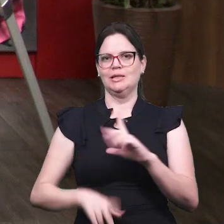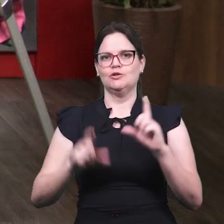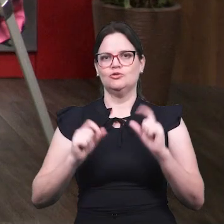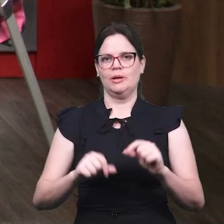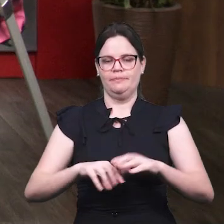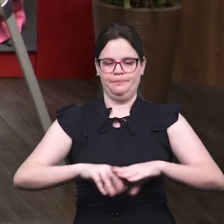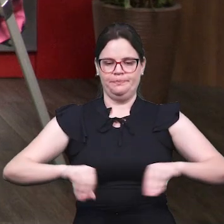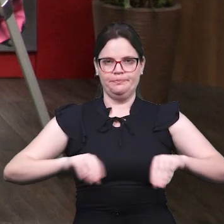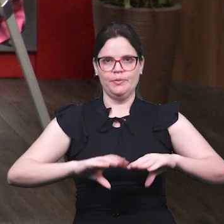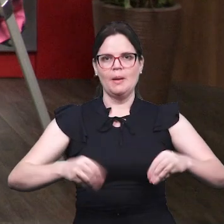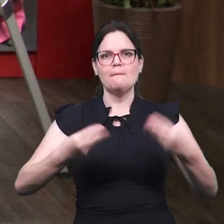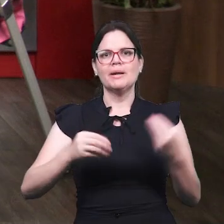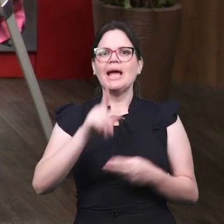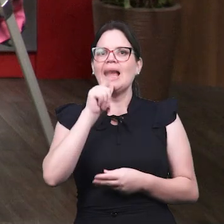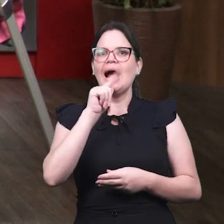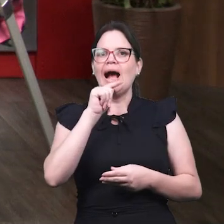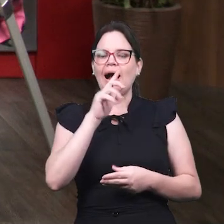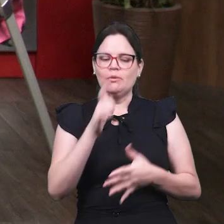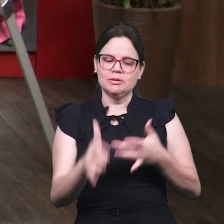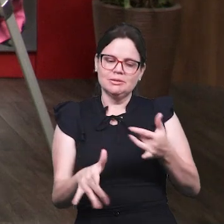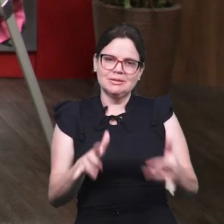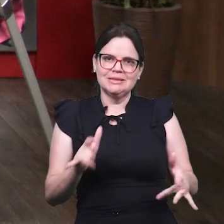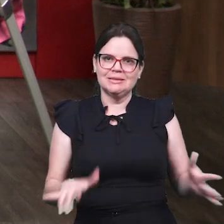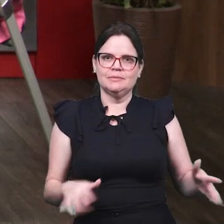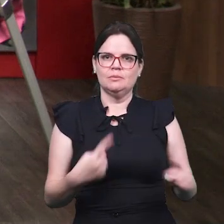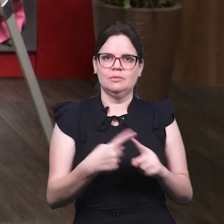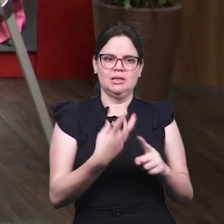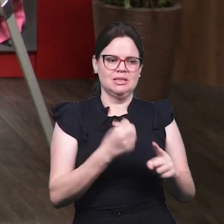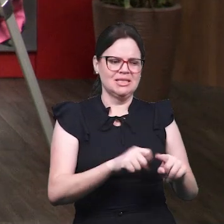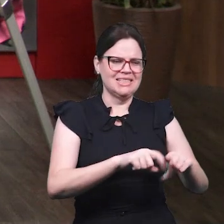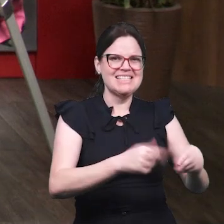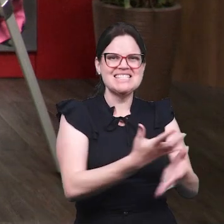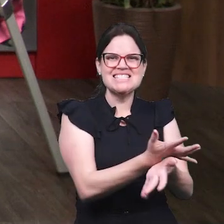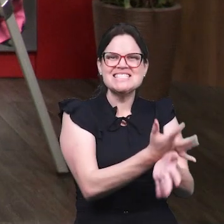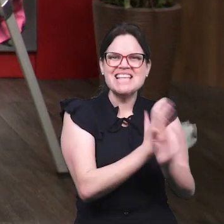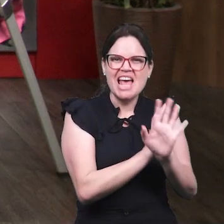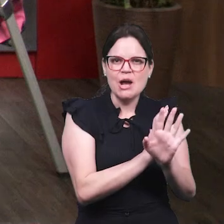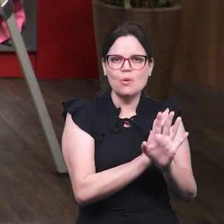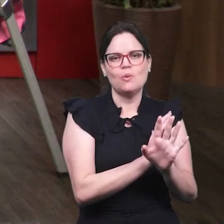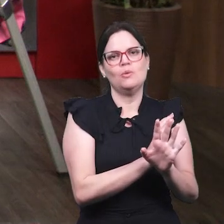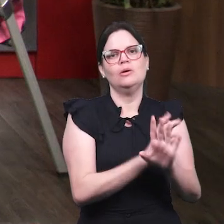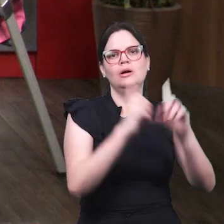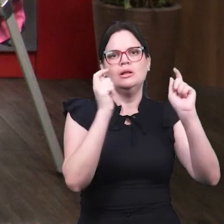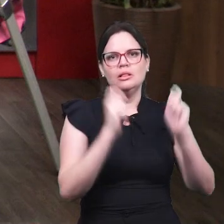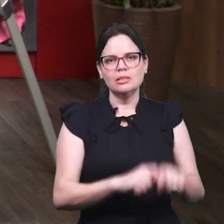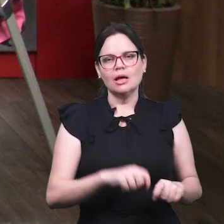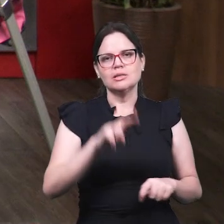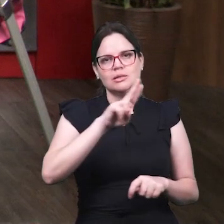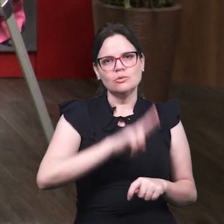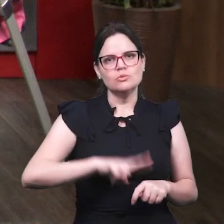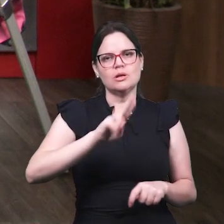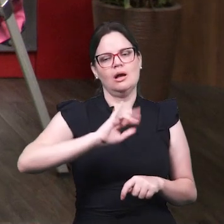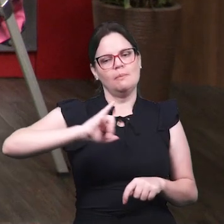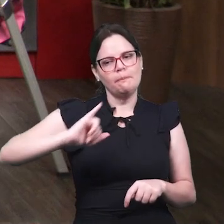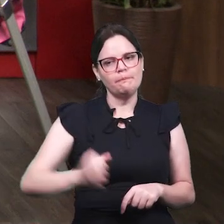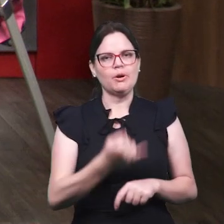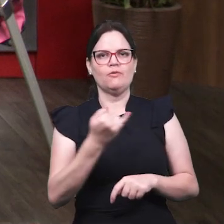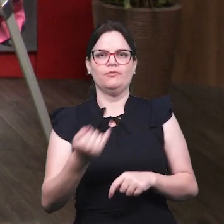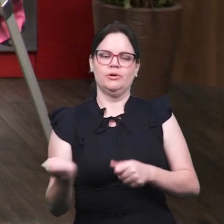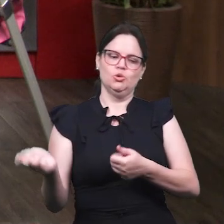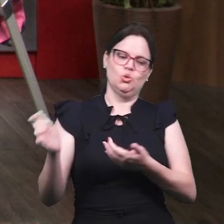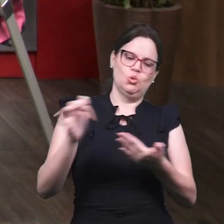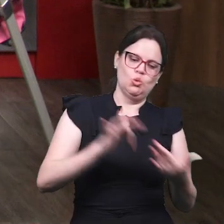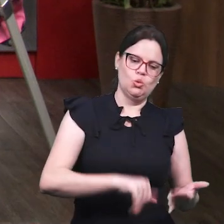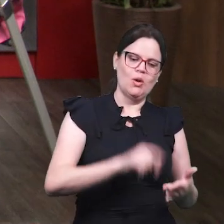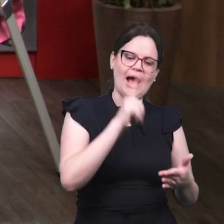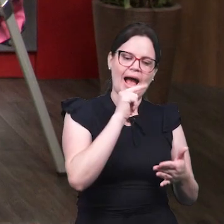umidificar solos, né? Você tem um lugar com solo mais seco, você tem a capacidade de umidificar. Mas a gente pensando em